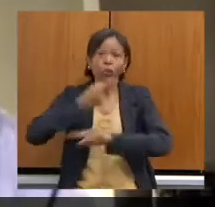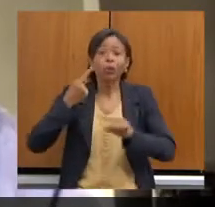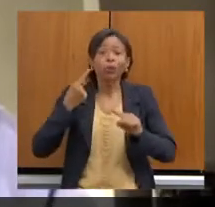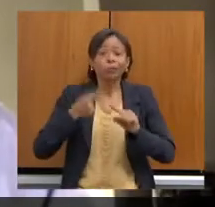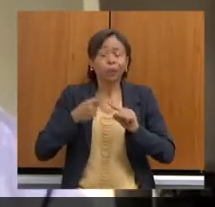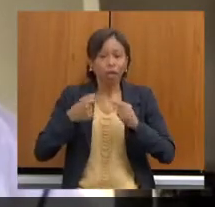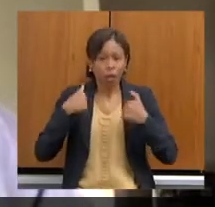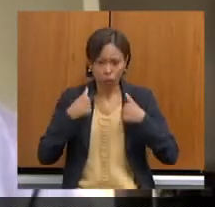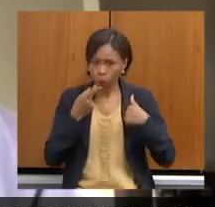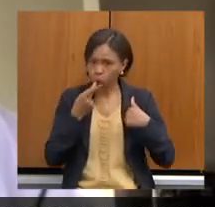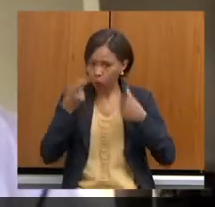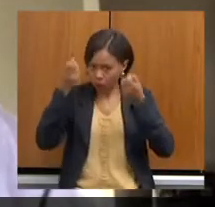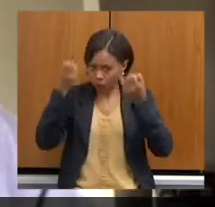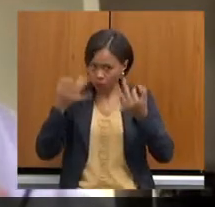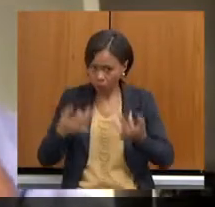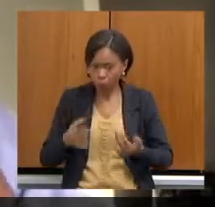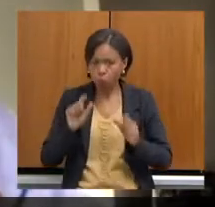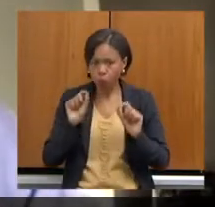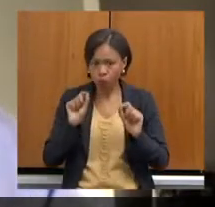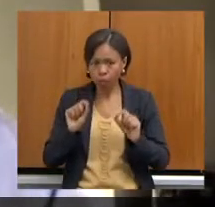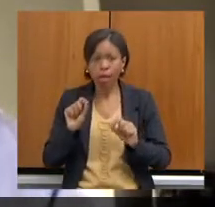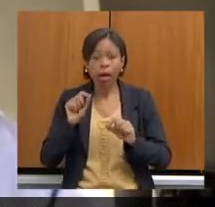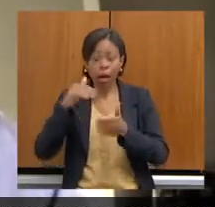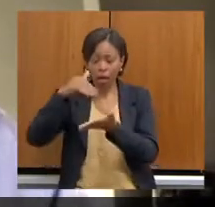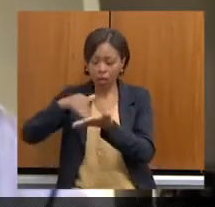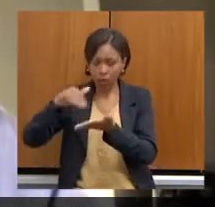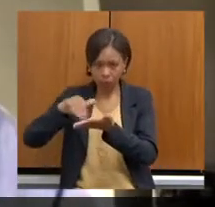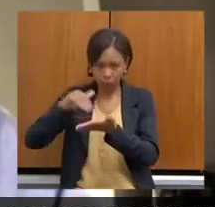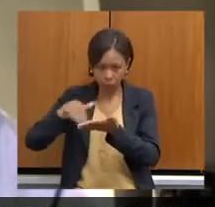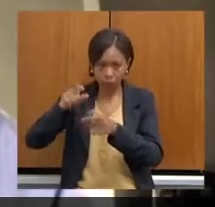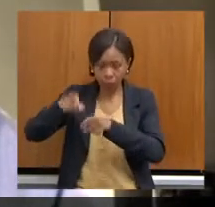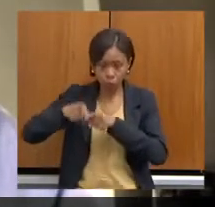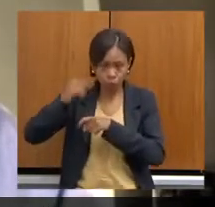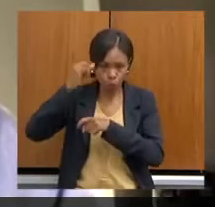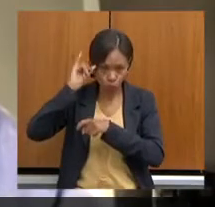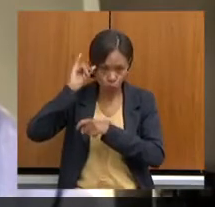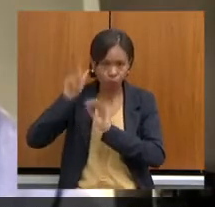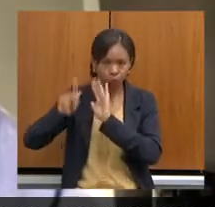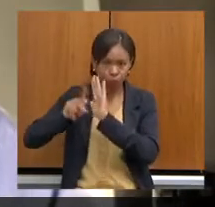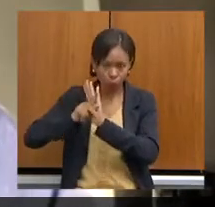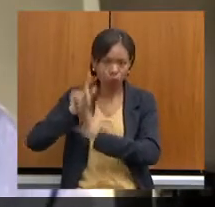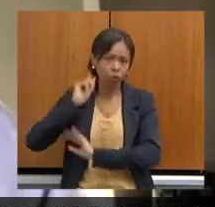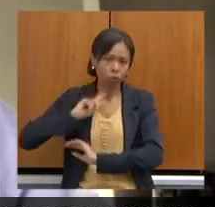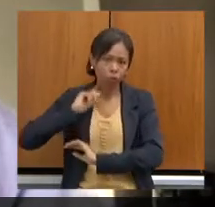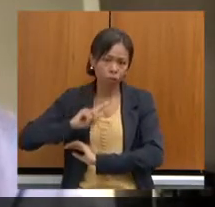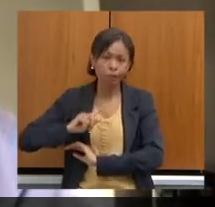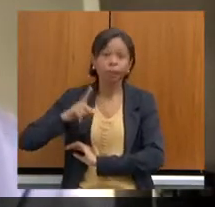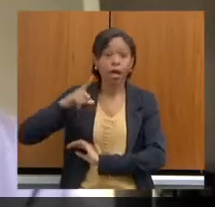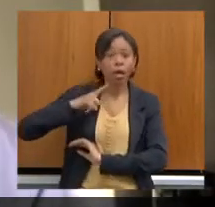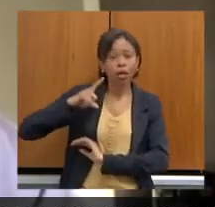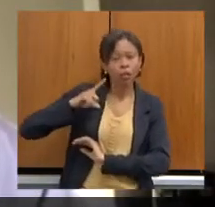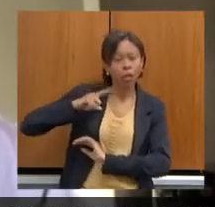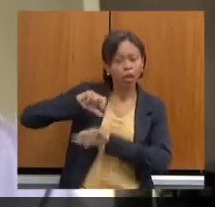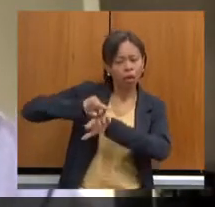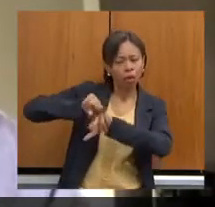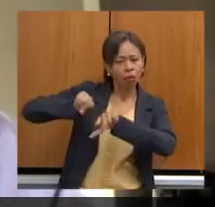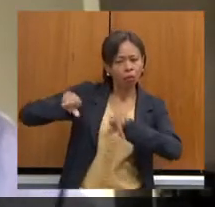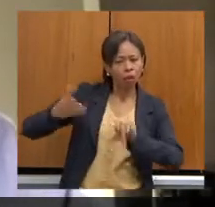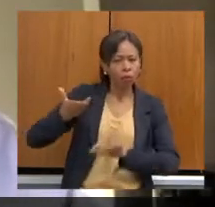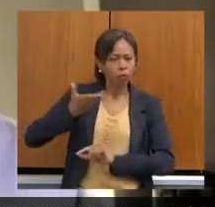olha eu tenho dito que a secretaria de agricultura de Minas Gerais ela tá C o show dos amigos